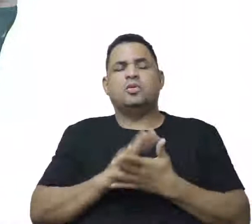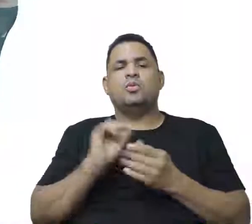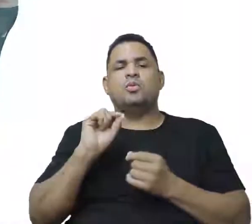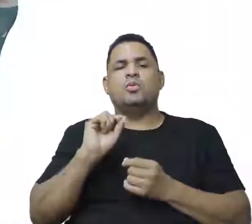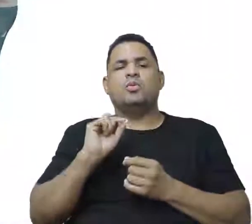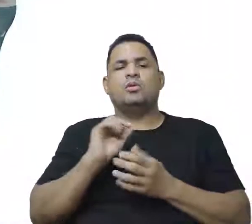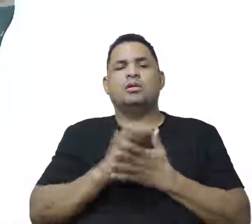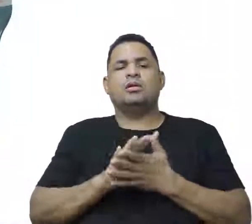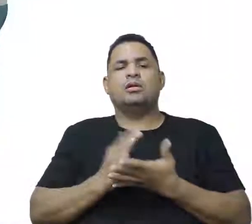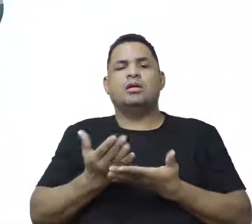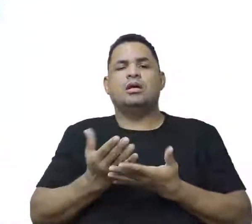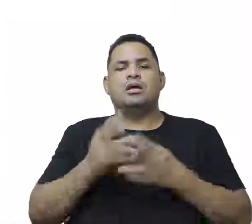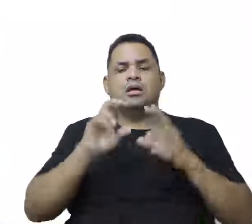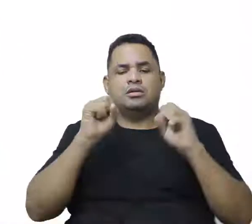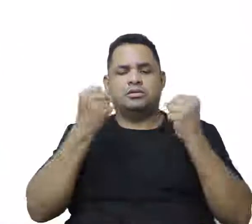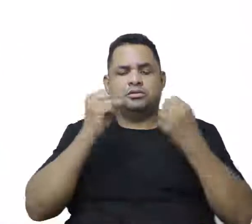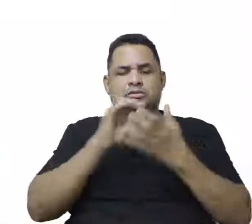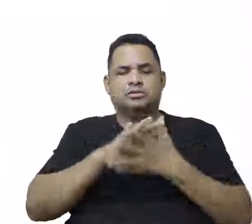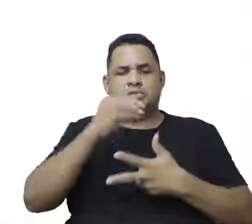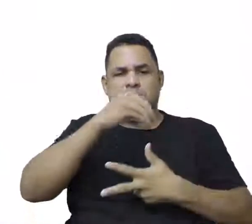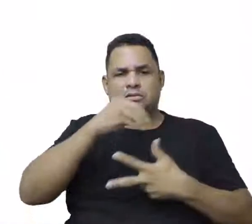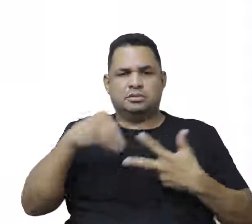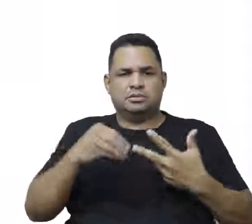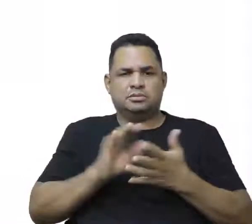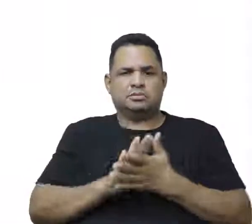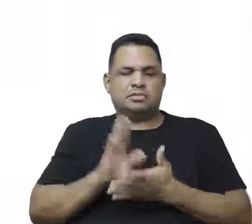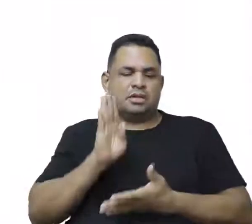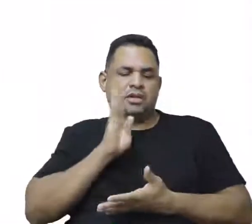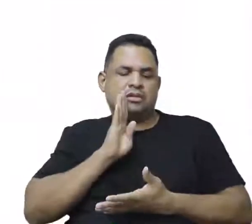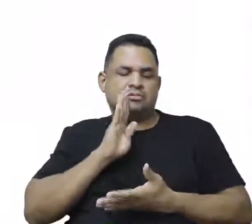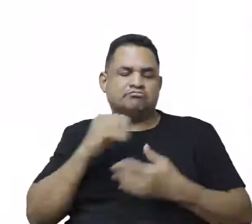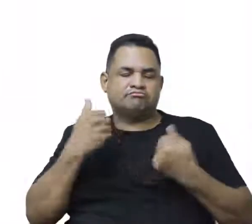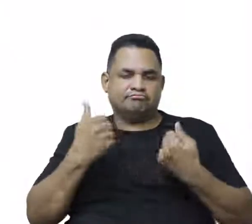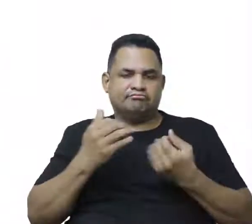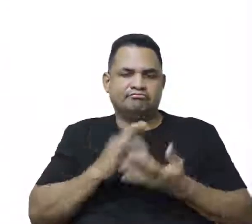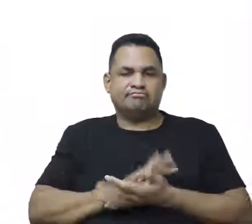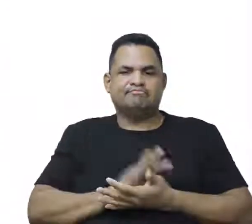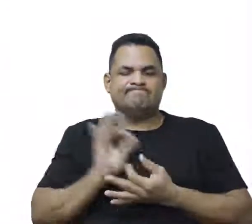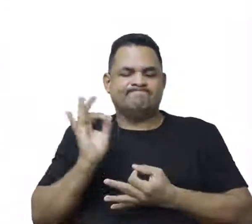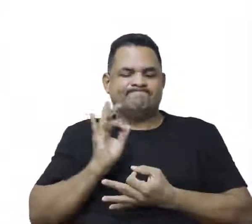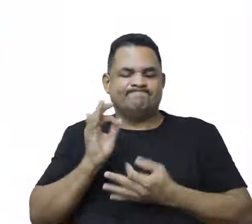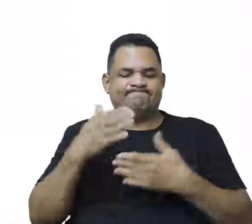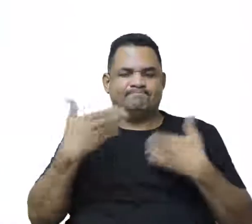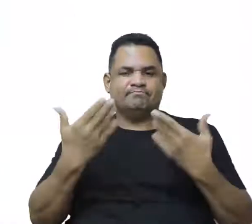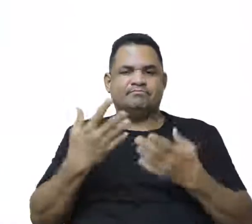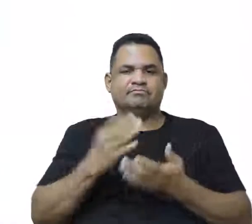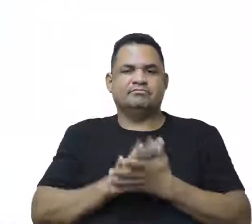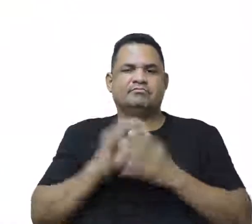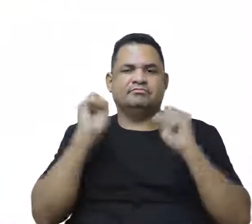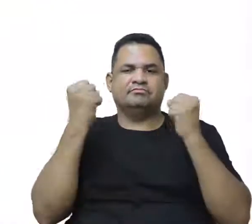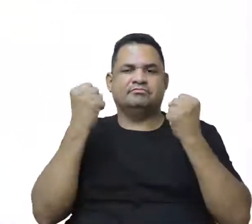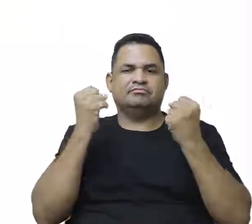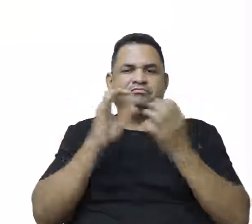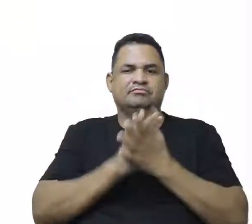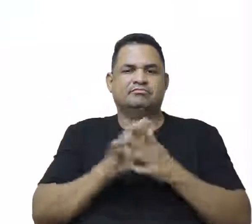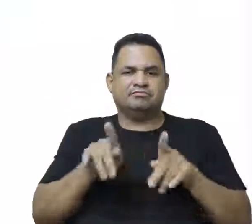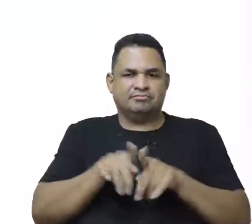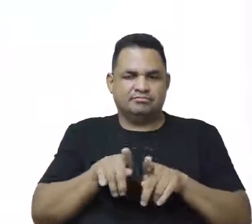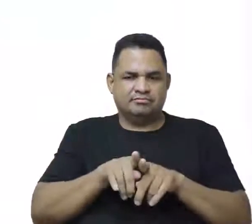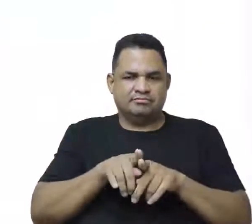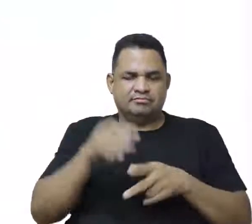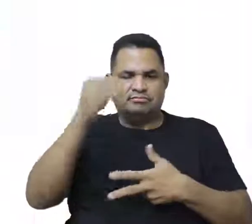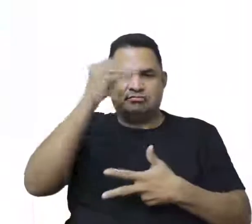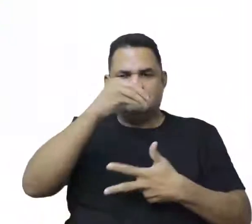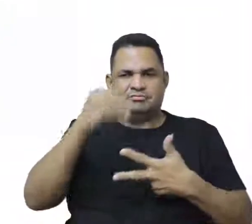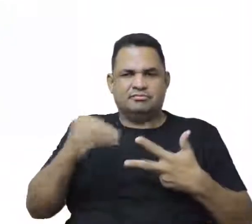que cai de Educação Física no Enem. Gente, é top demais, né? Com certeza, porque Educação Física também cai